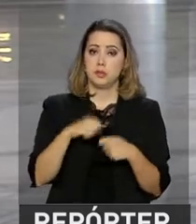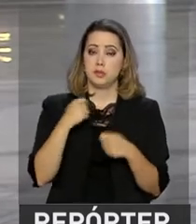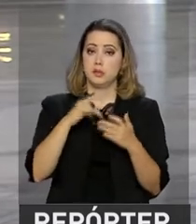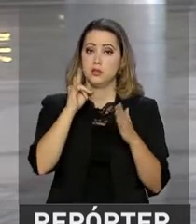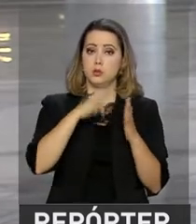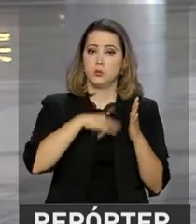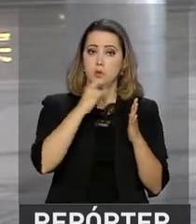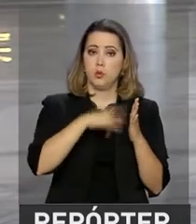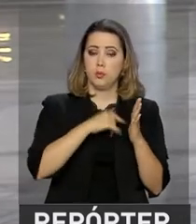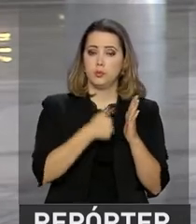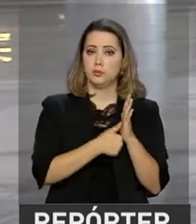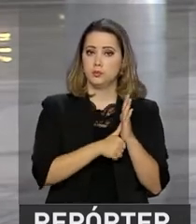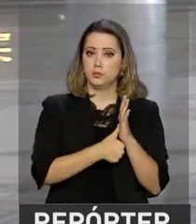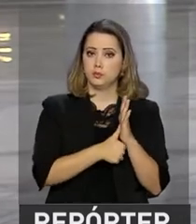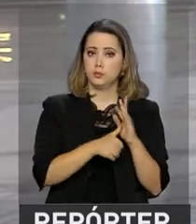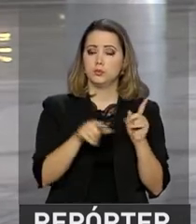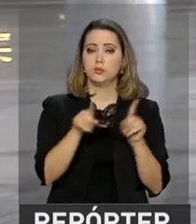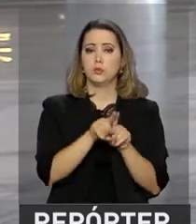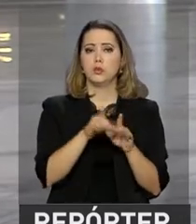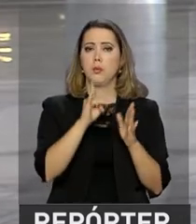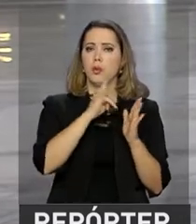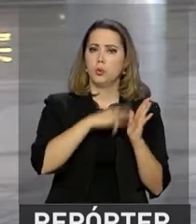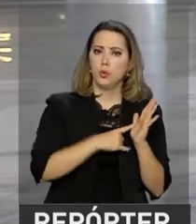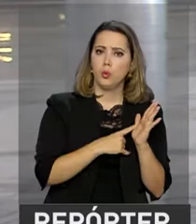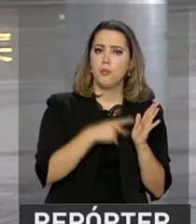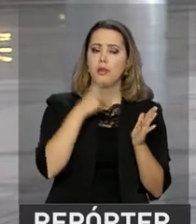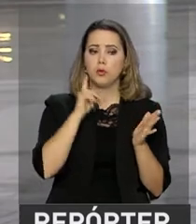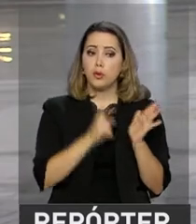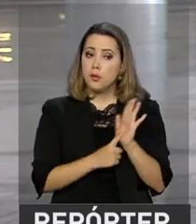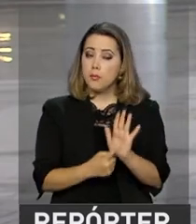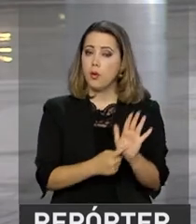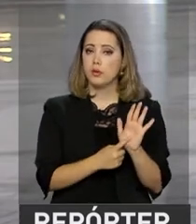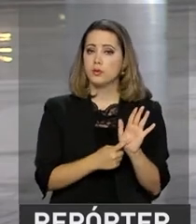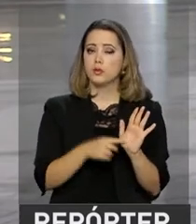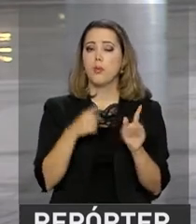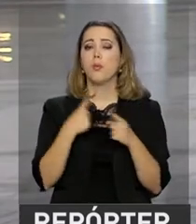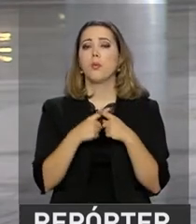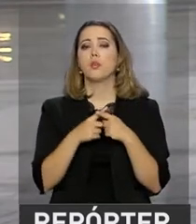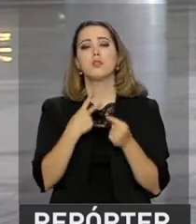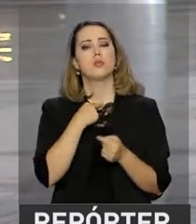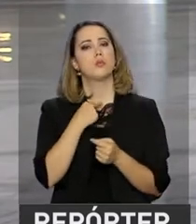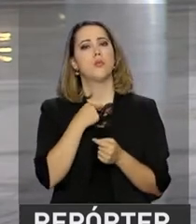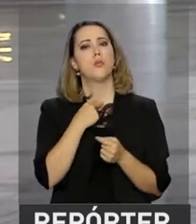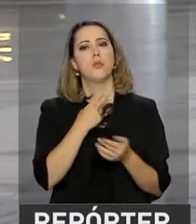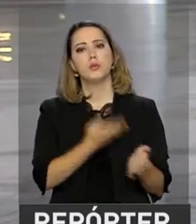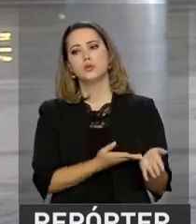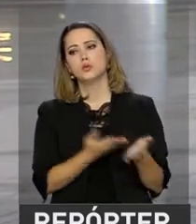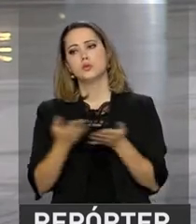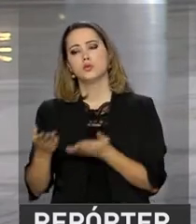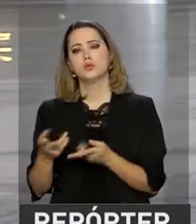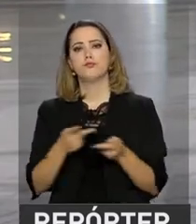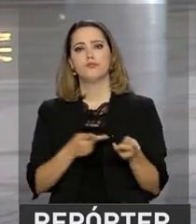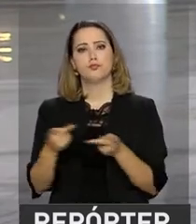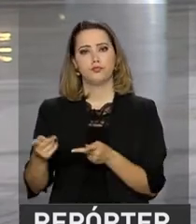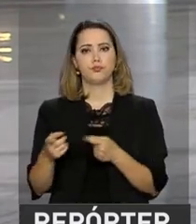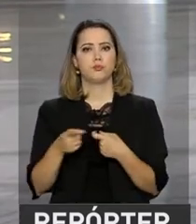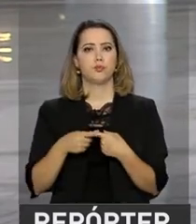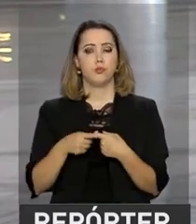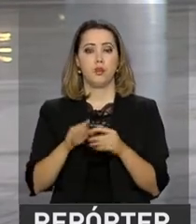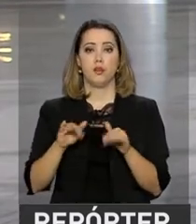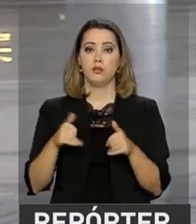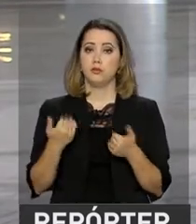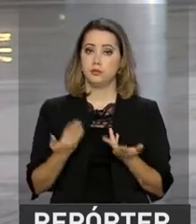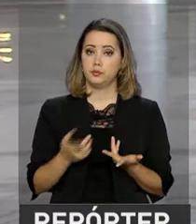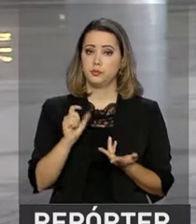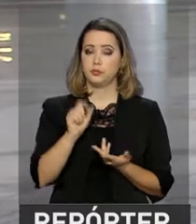um documento de identidade e um documento que comprove também essa impossibilidade de locomoção do beneficiário. Com isso, a perícia